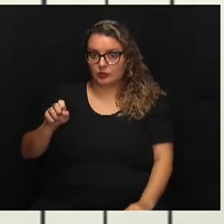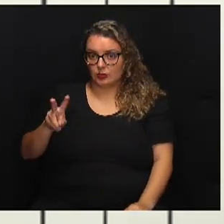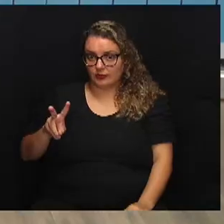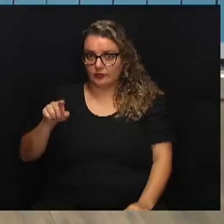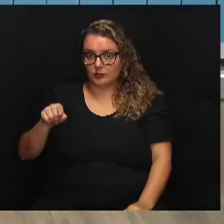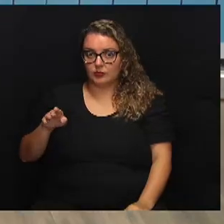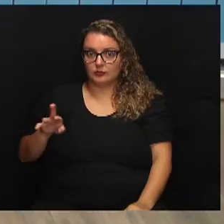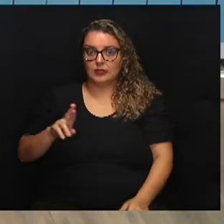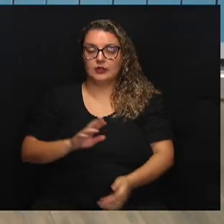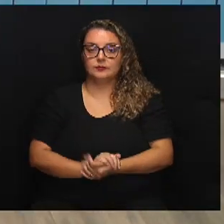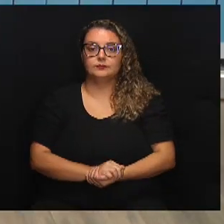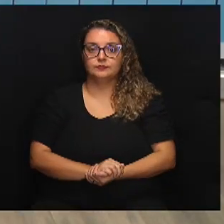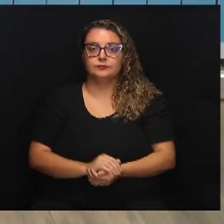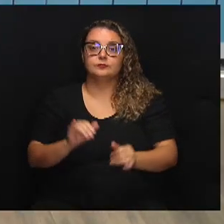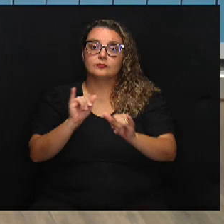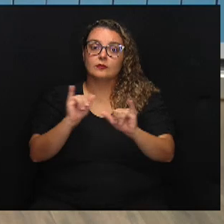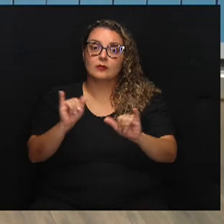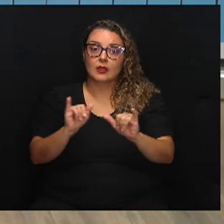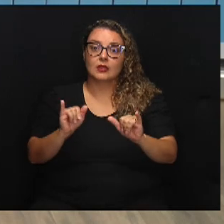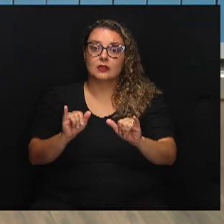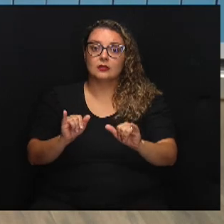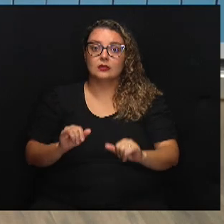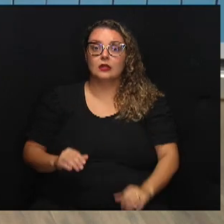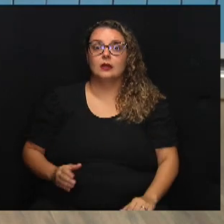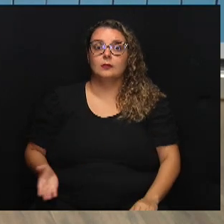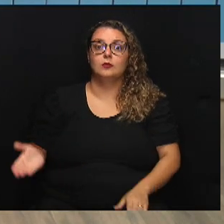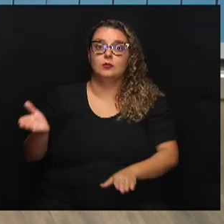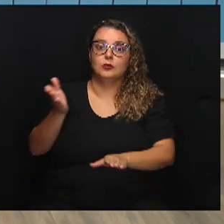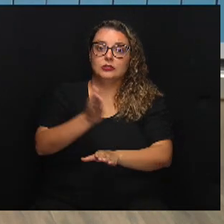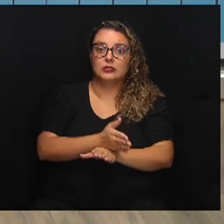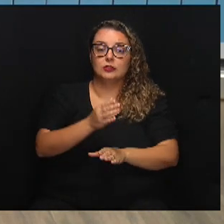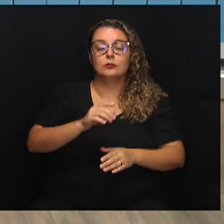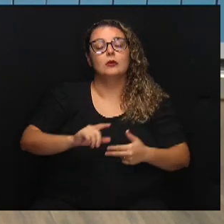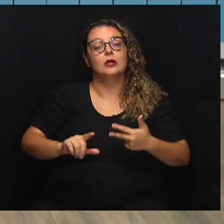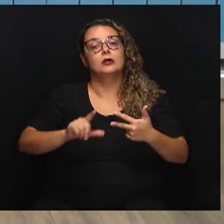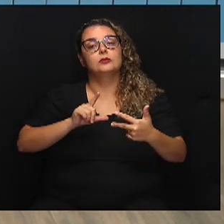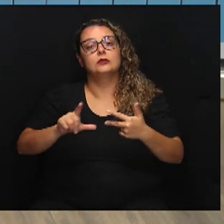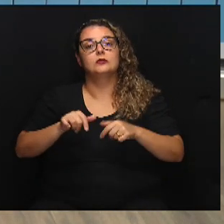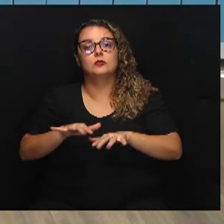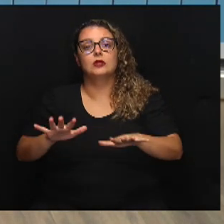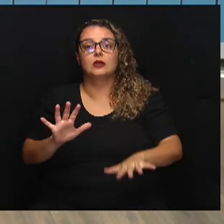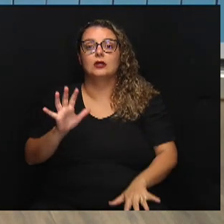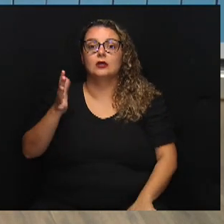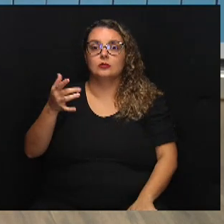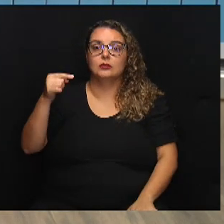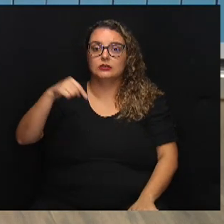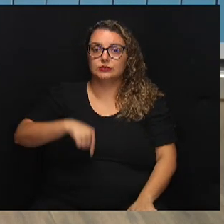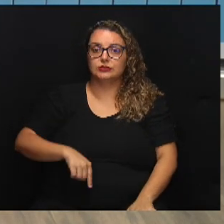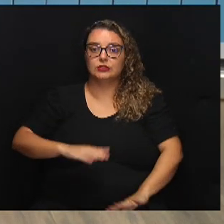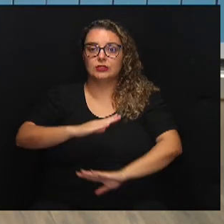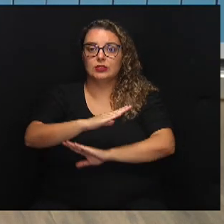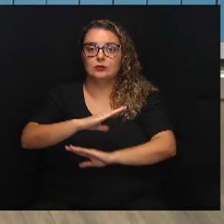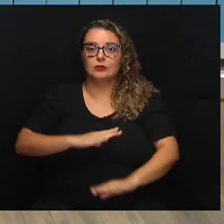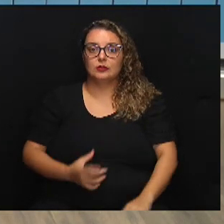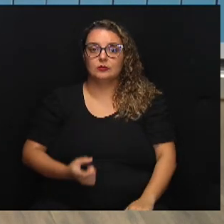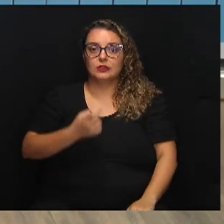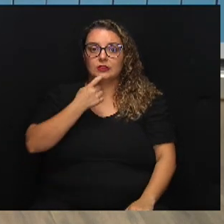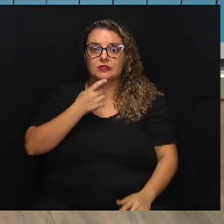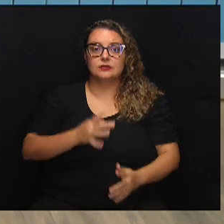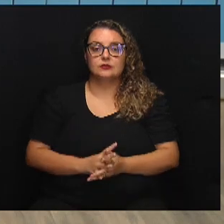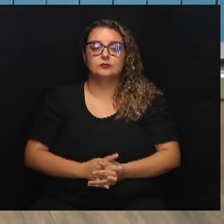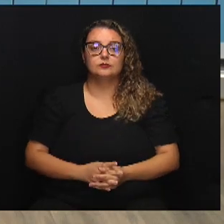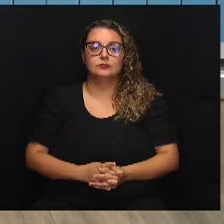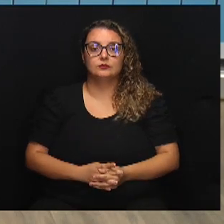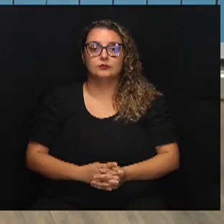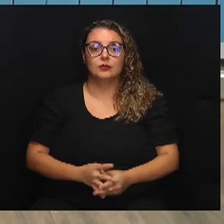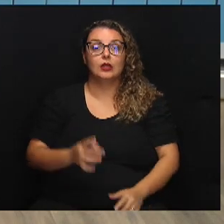cepat.campinas.sp.gov.br. Das notícias da metrópole para as notícias do Legislativo, tudo o que acontece aqui na Câmara Municipal de Campinas,